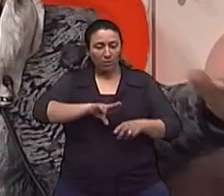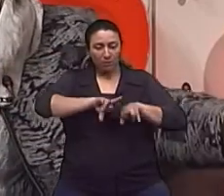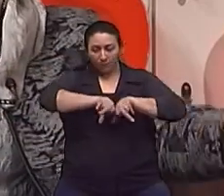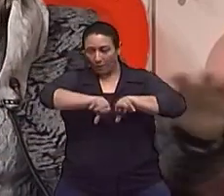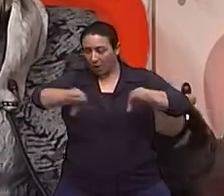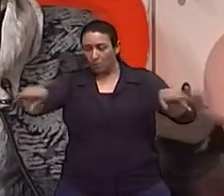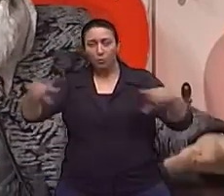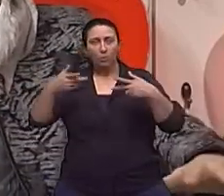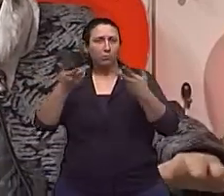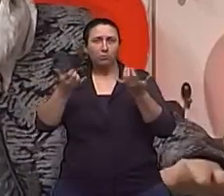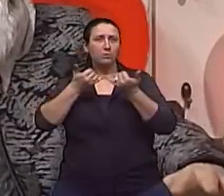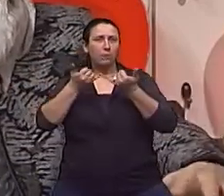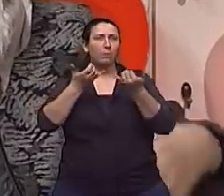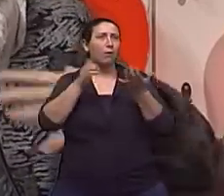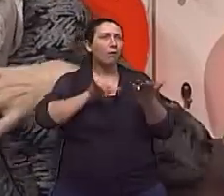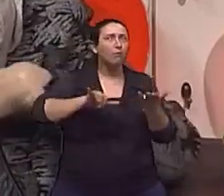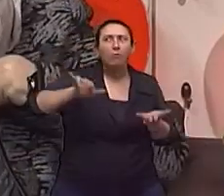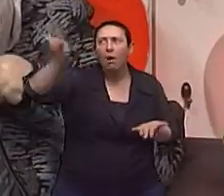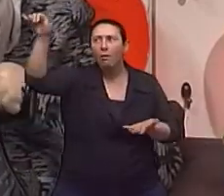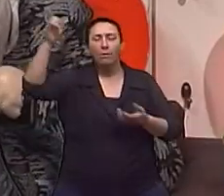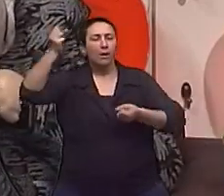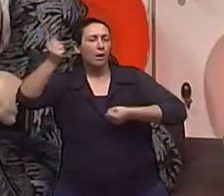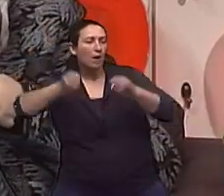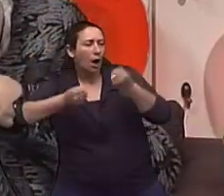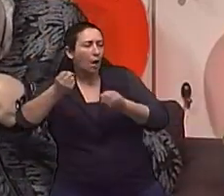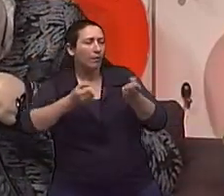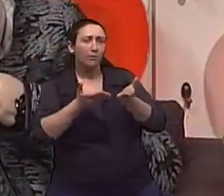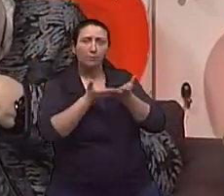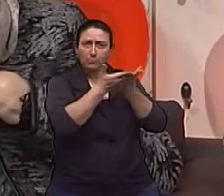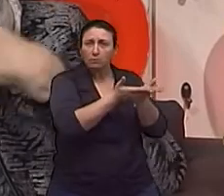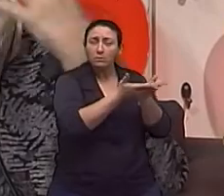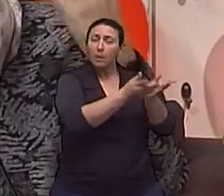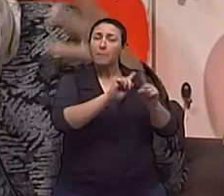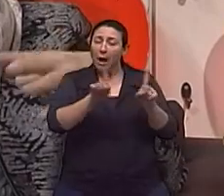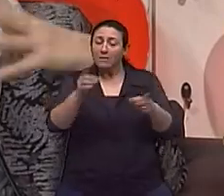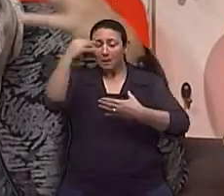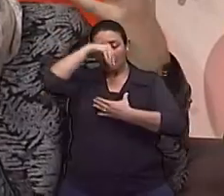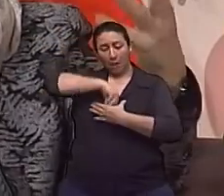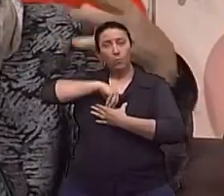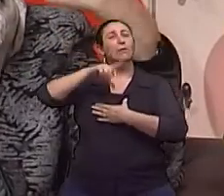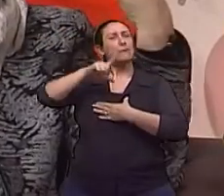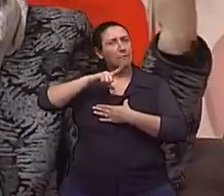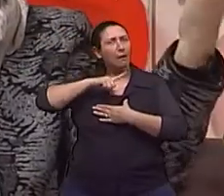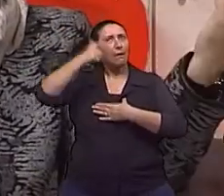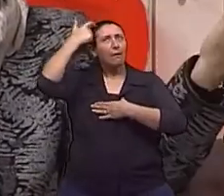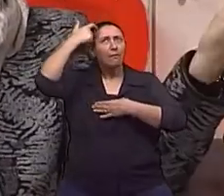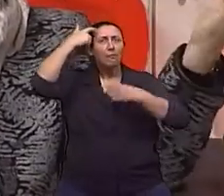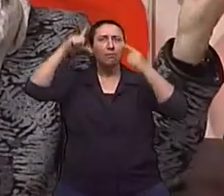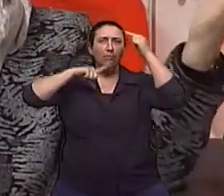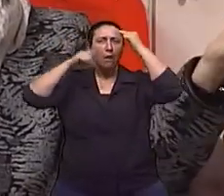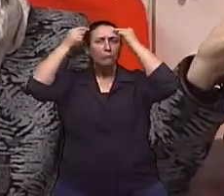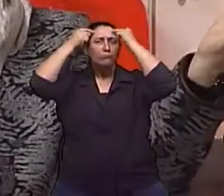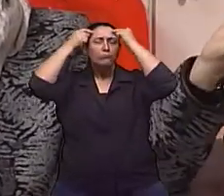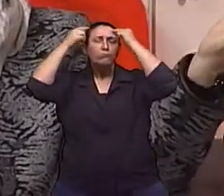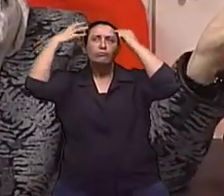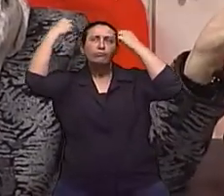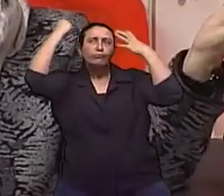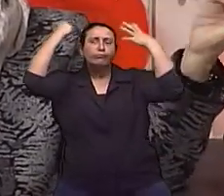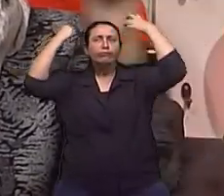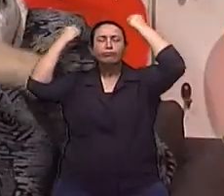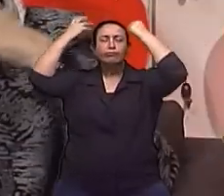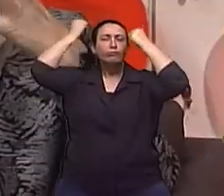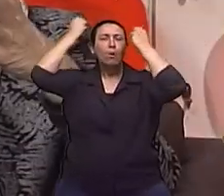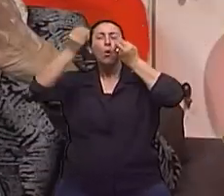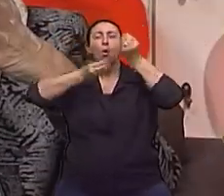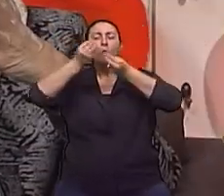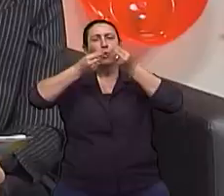para andar em várias dimensões Nós também Temos vários veículos para viver as várias instâncias que a consciência